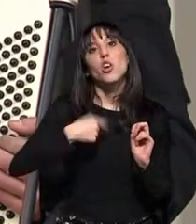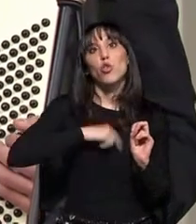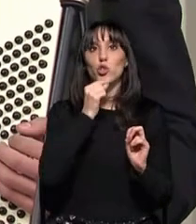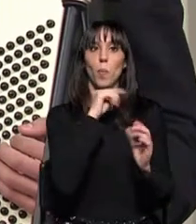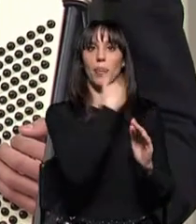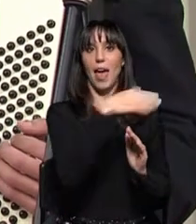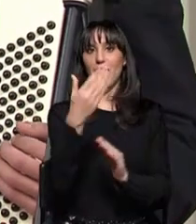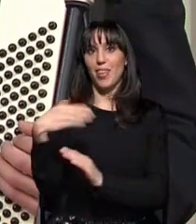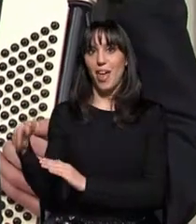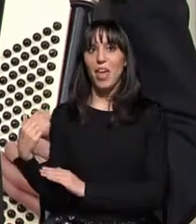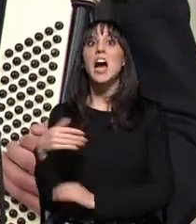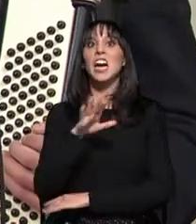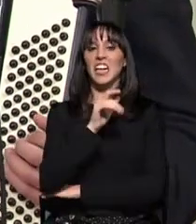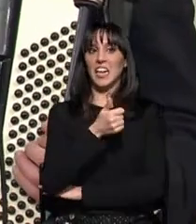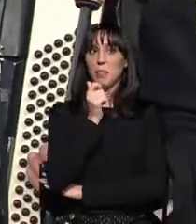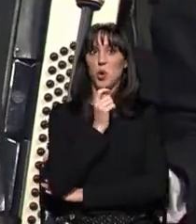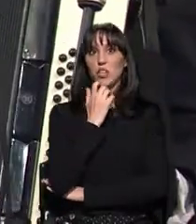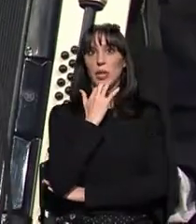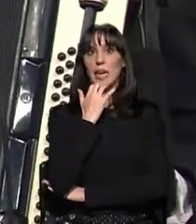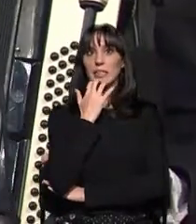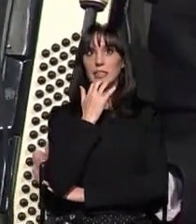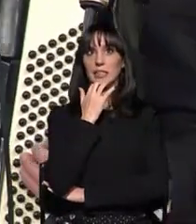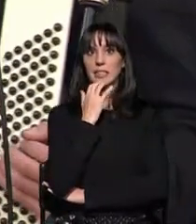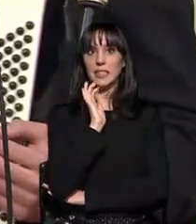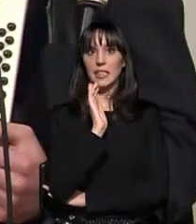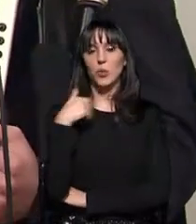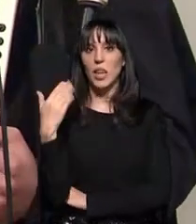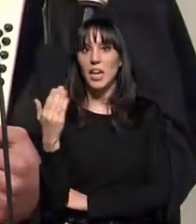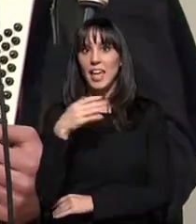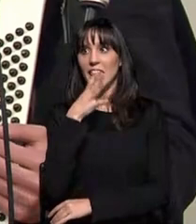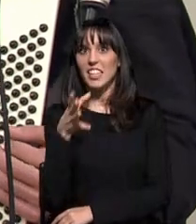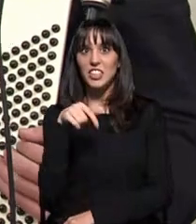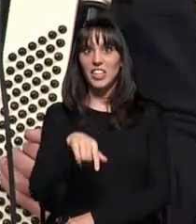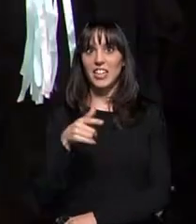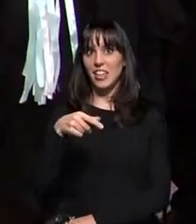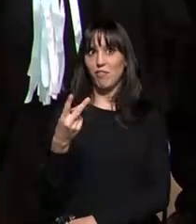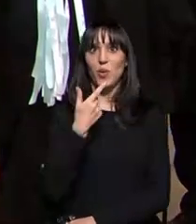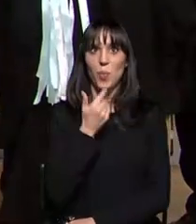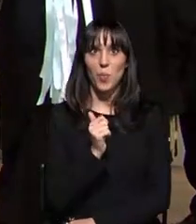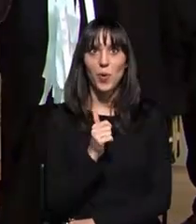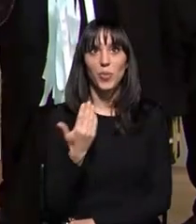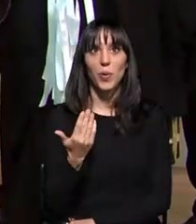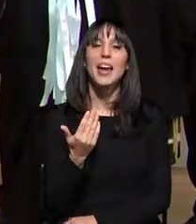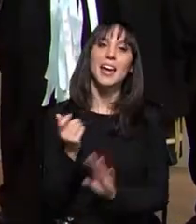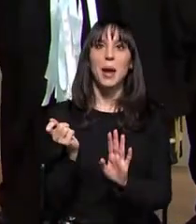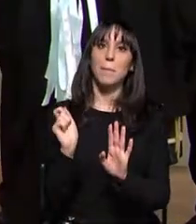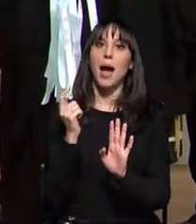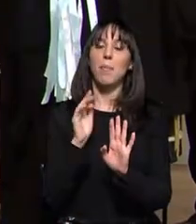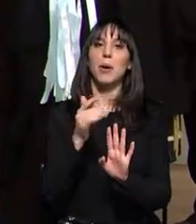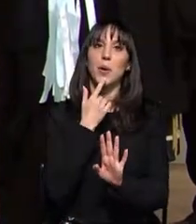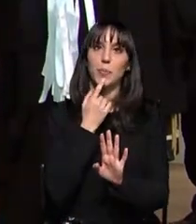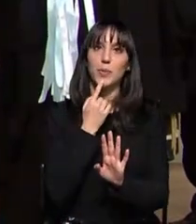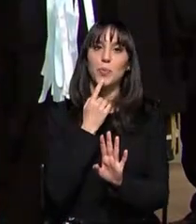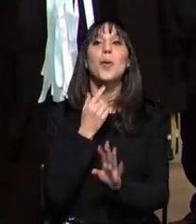pronto. E se calhar não são... É o tratamento mais rápido. Se calhar não são passíveis de dizer na televisão, não é verdade? É o tratamento mais rápido. Claro, eu percebo.